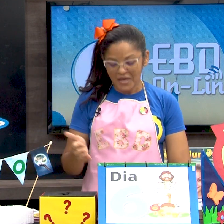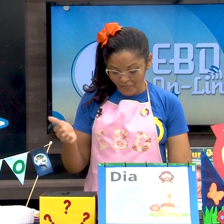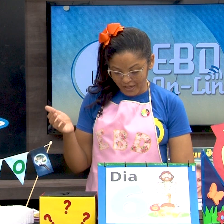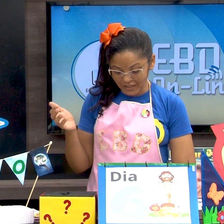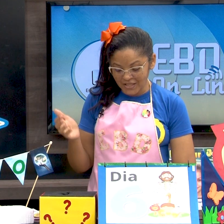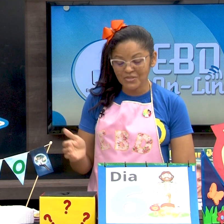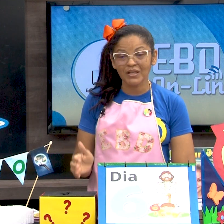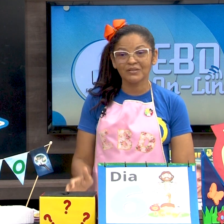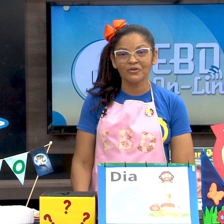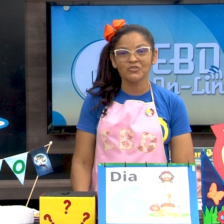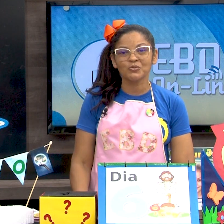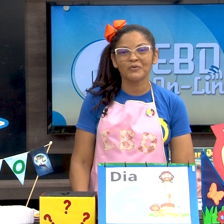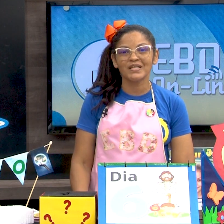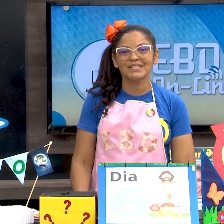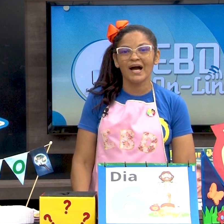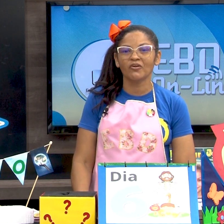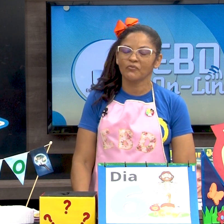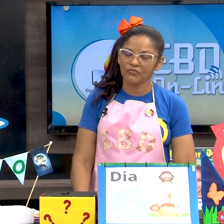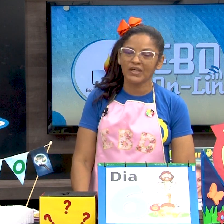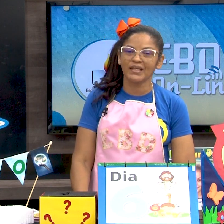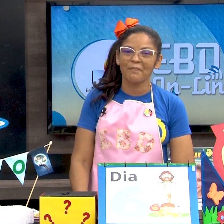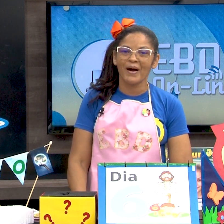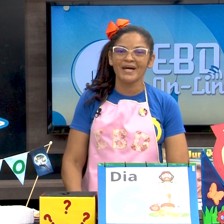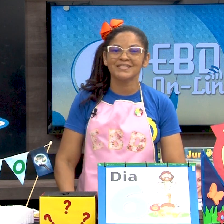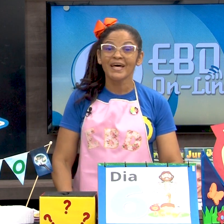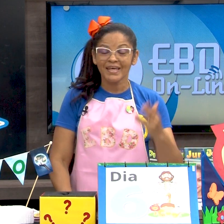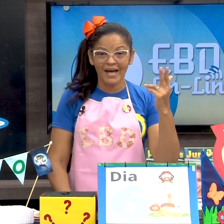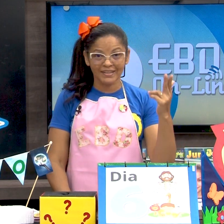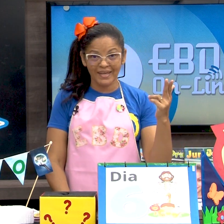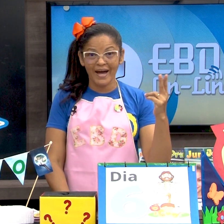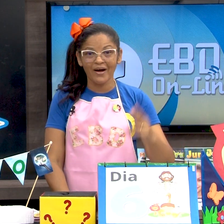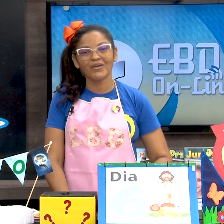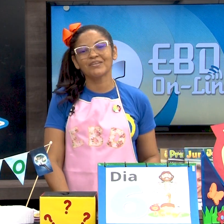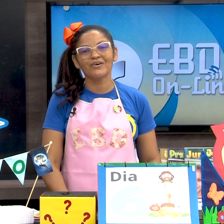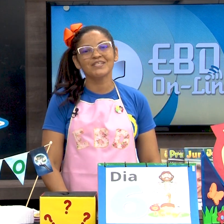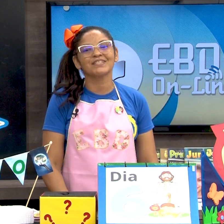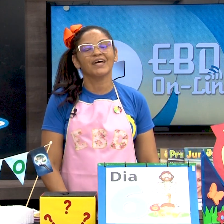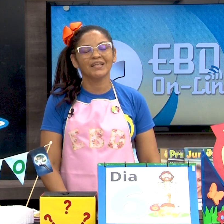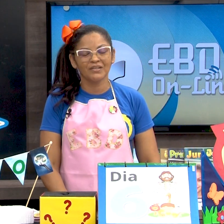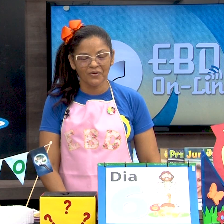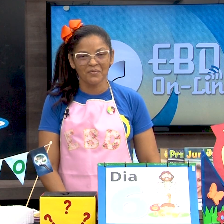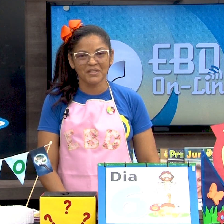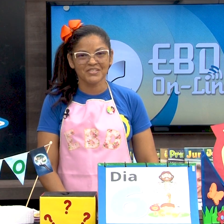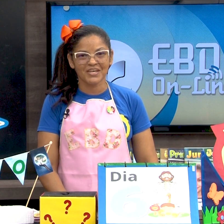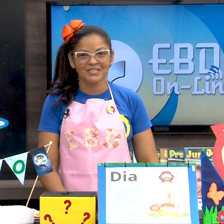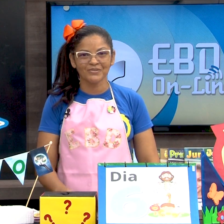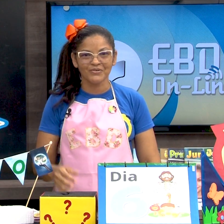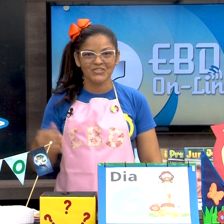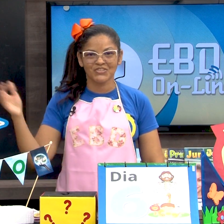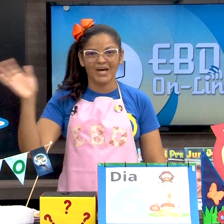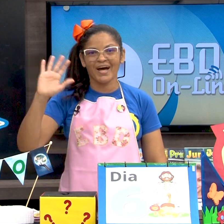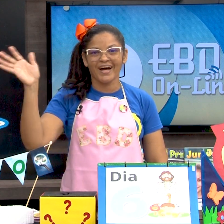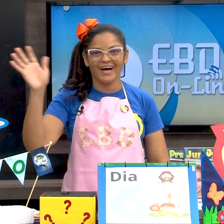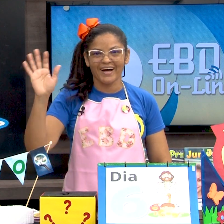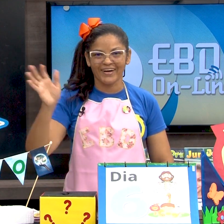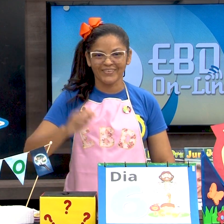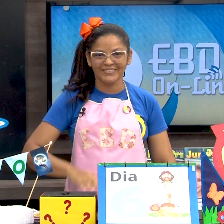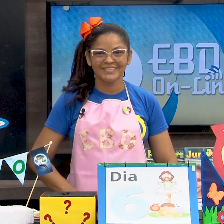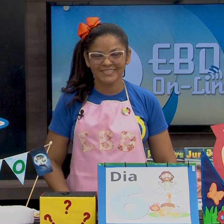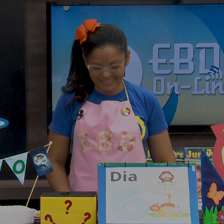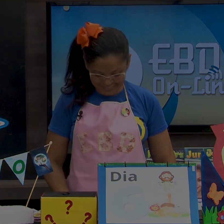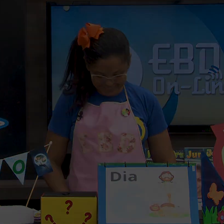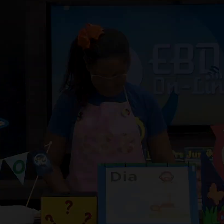bênção eu agradeço a todos por essa aula Fique na paz e até a aula dois em nome de Jesus